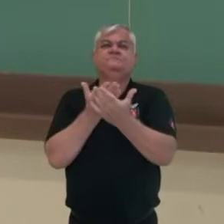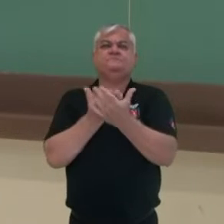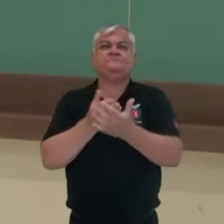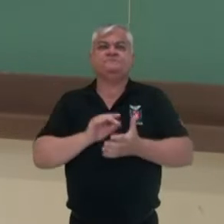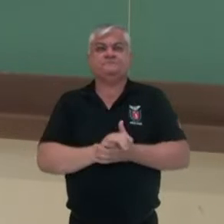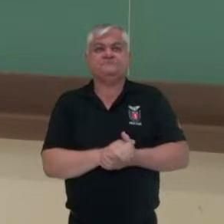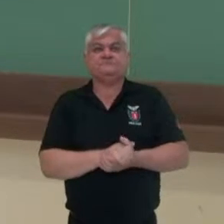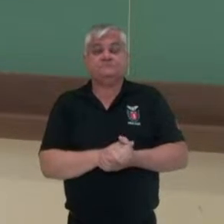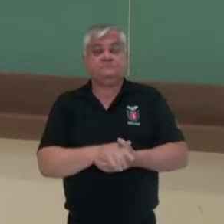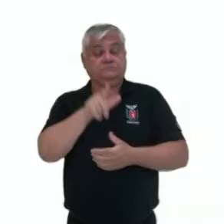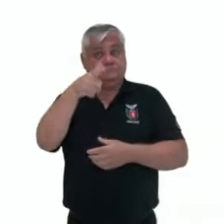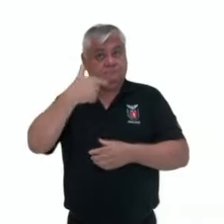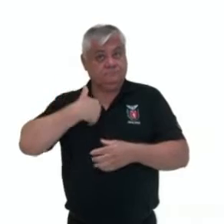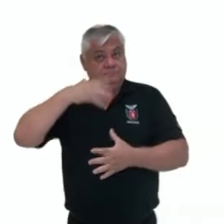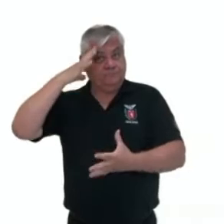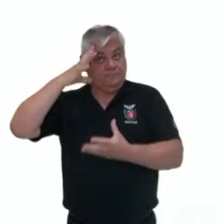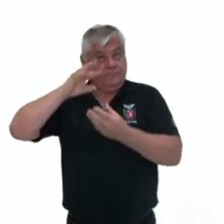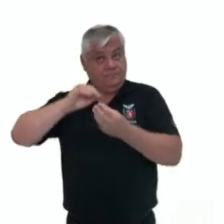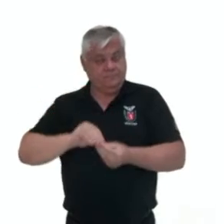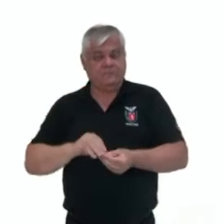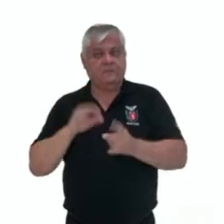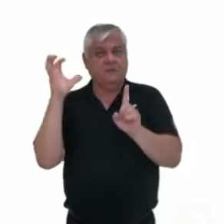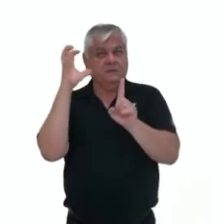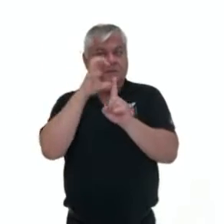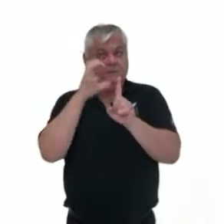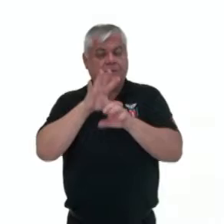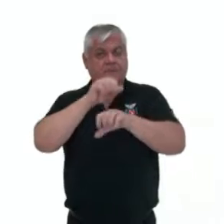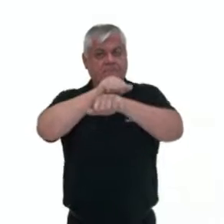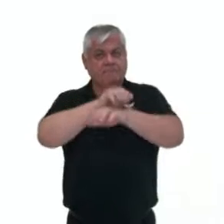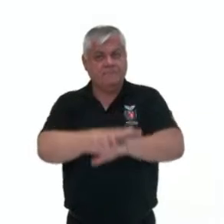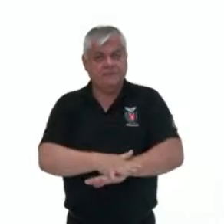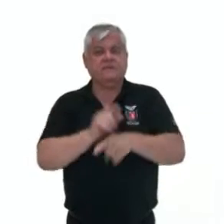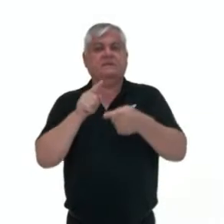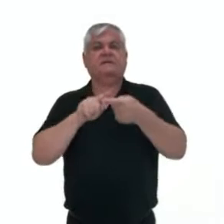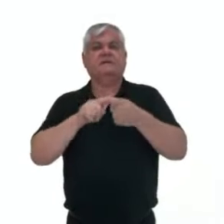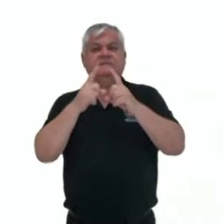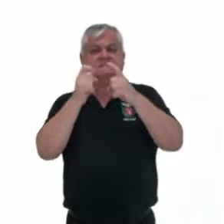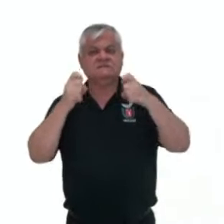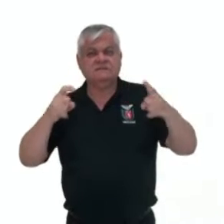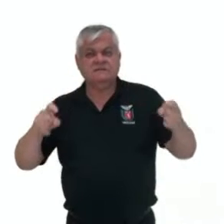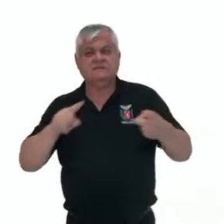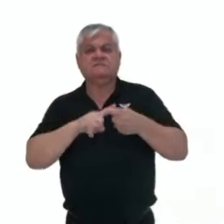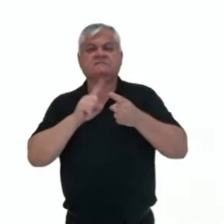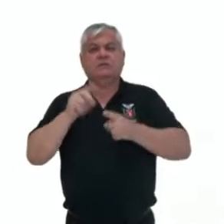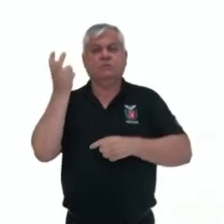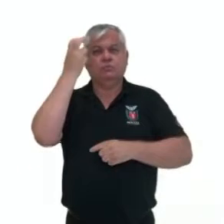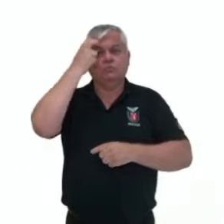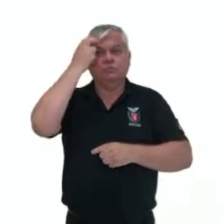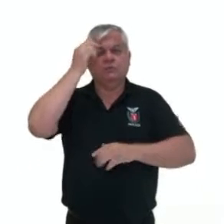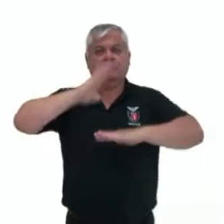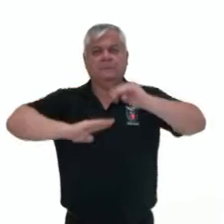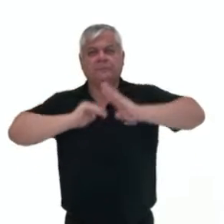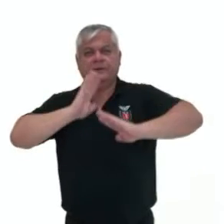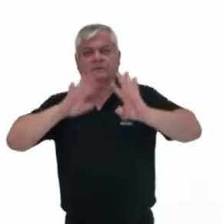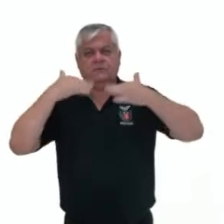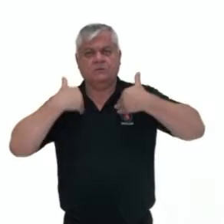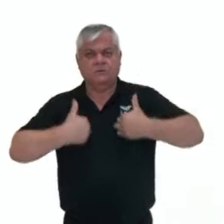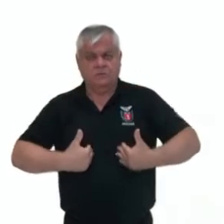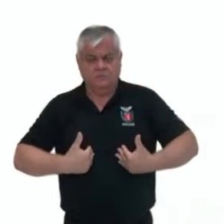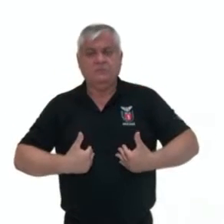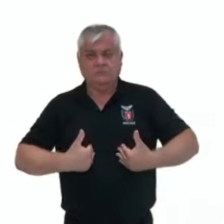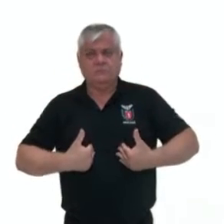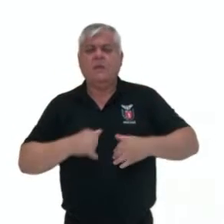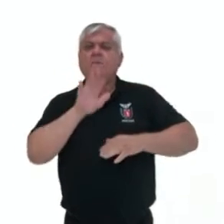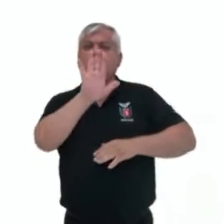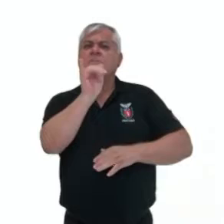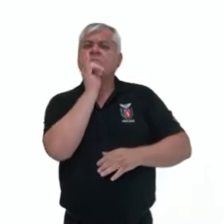aula? Que vocês consigam compreender a influência da mídia, ciência e indústria cultural nas práticas corporais. Nesse caso,